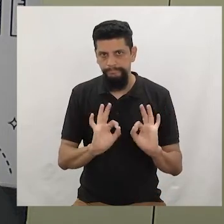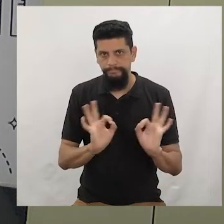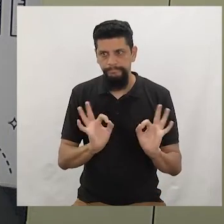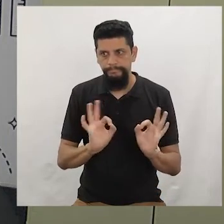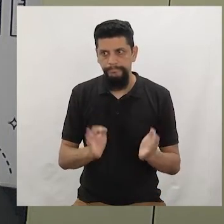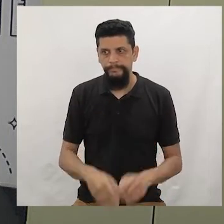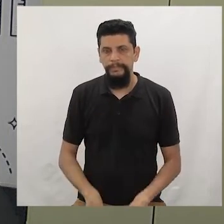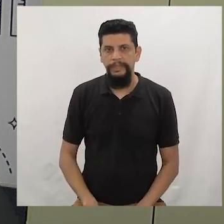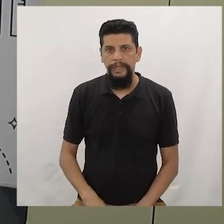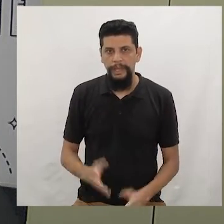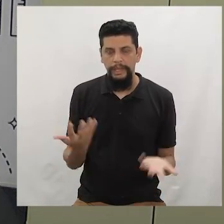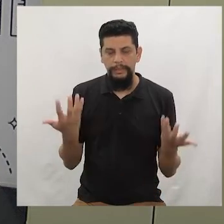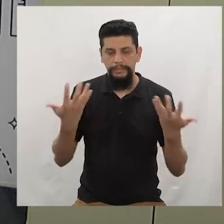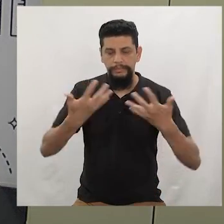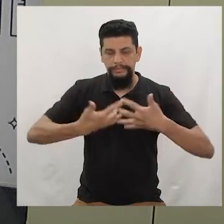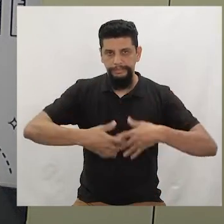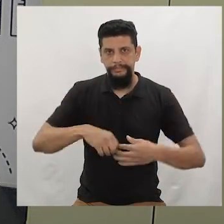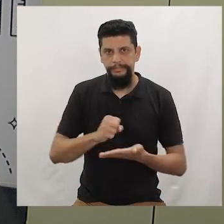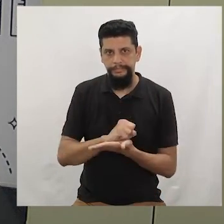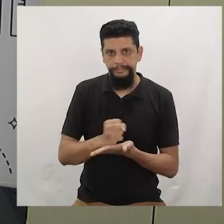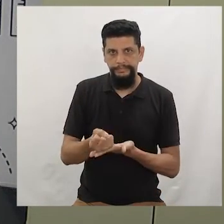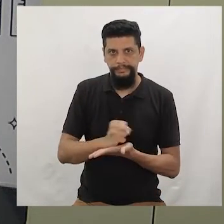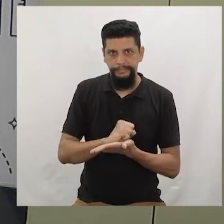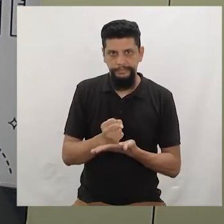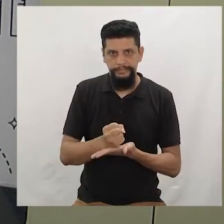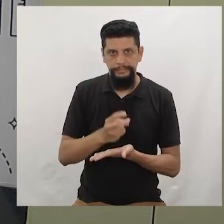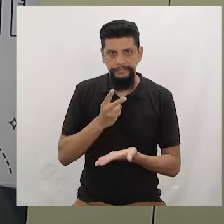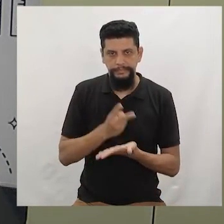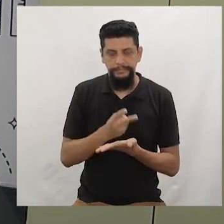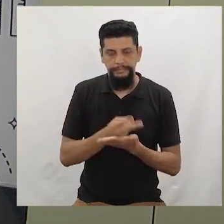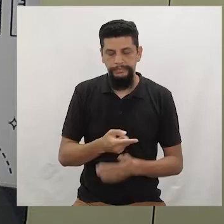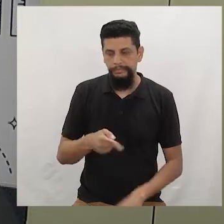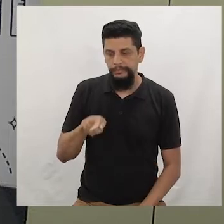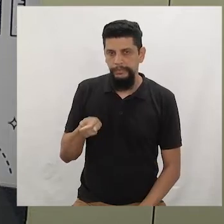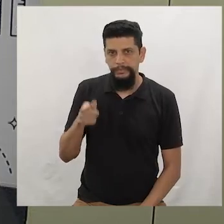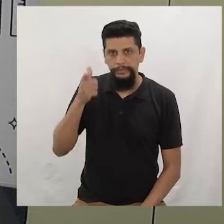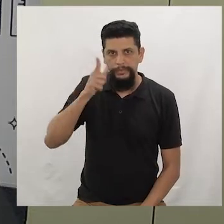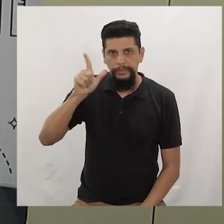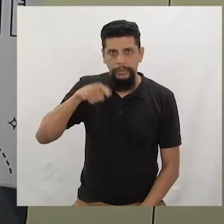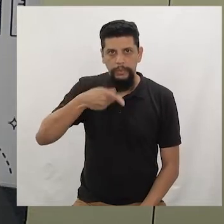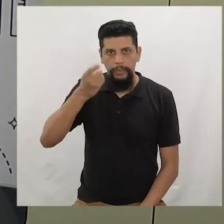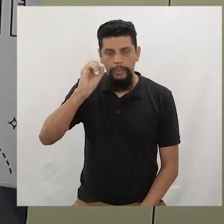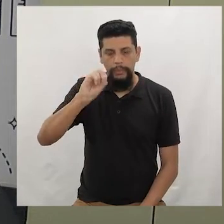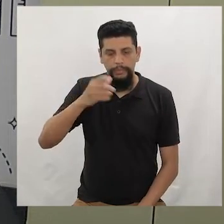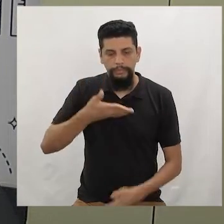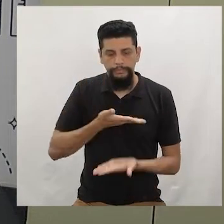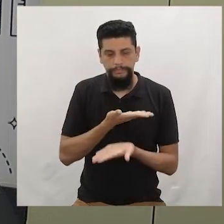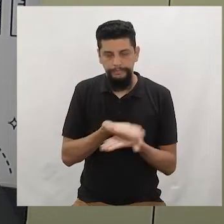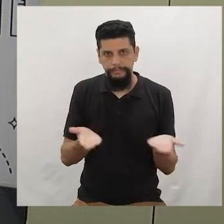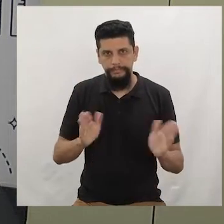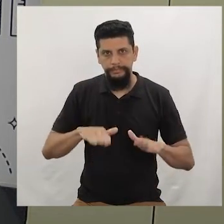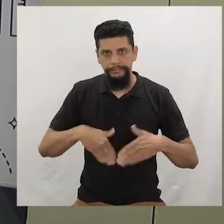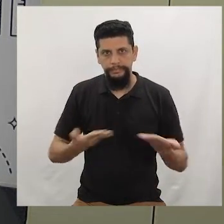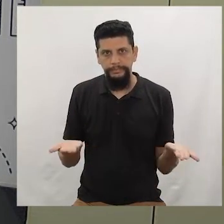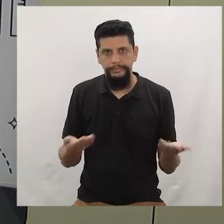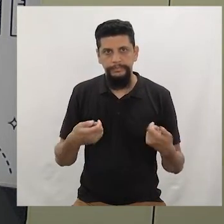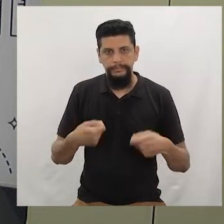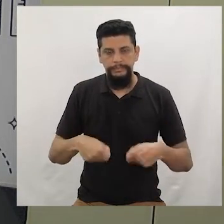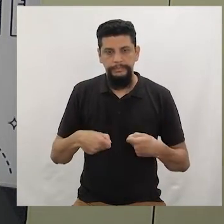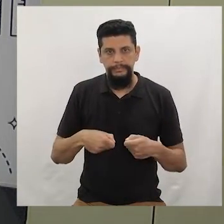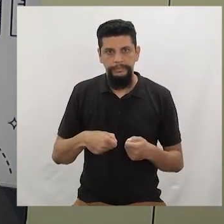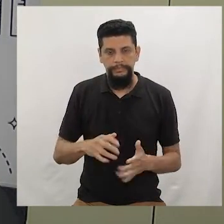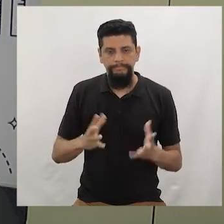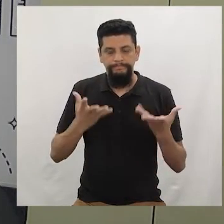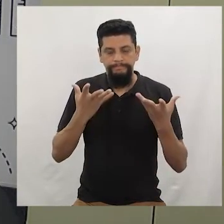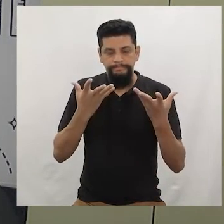tem. É isso que funciona o jogo, né? Sempre um ganha e o outro perde. Então, a gente tem